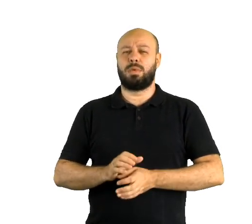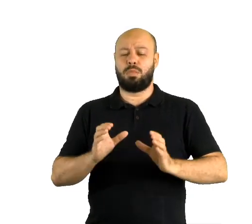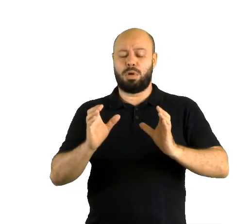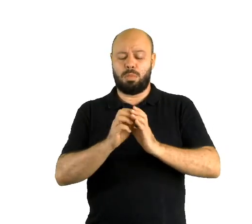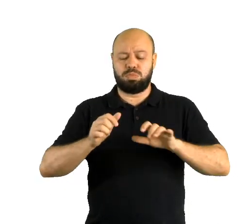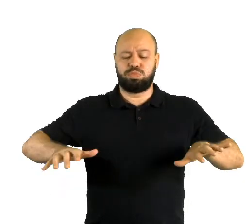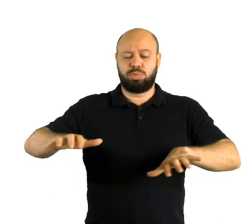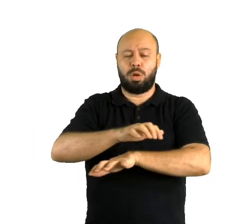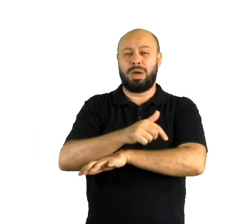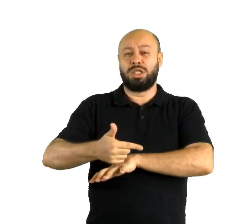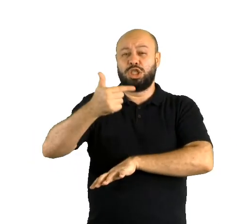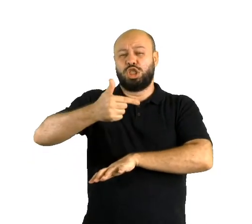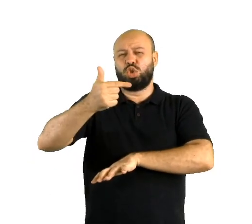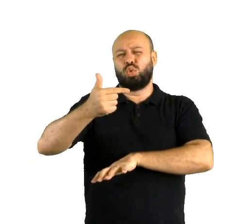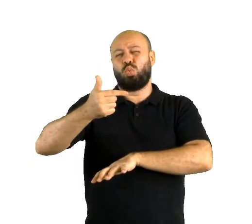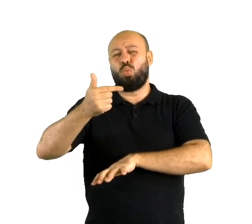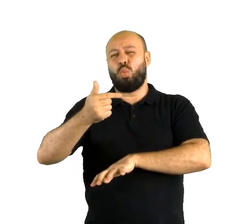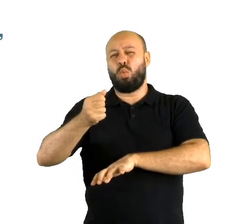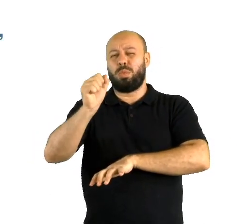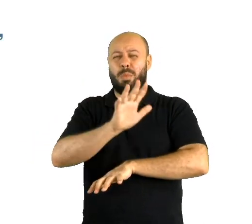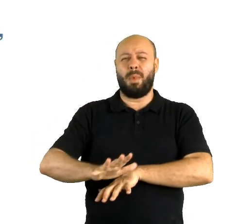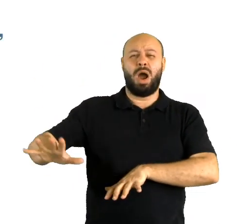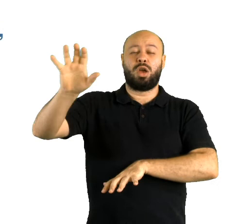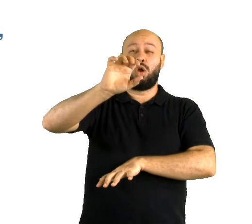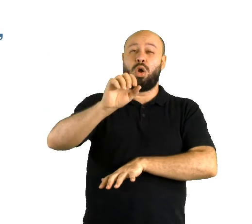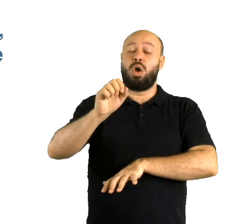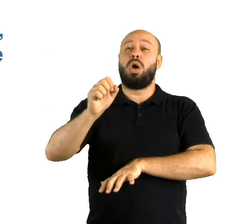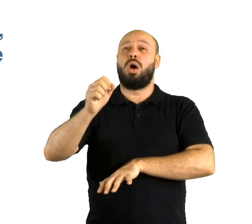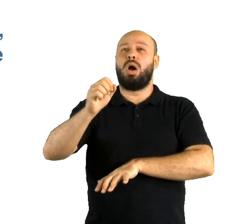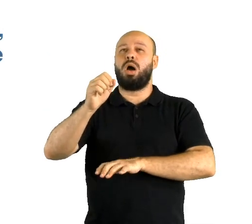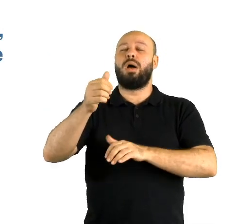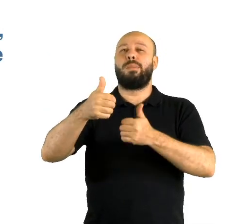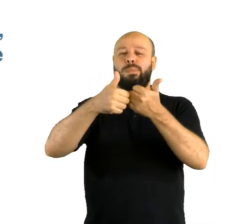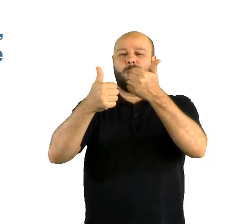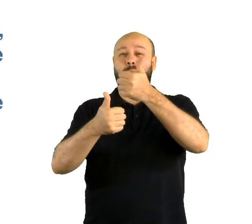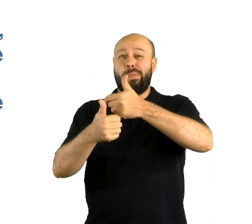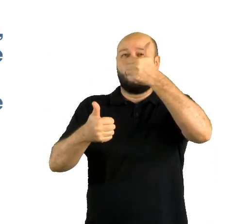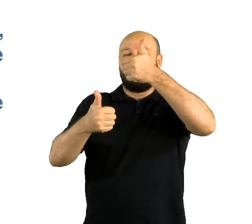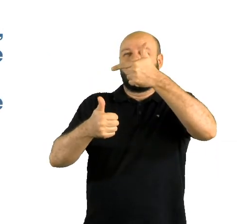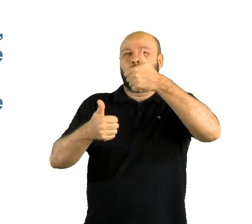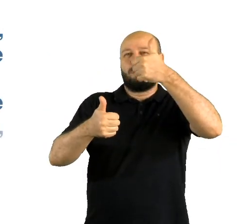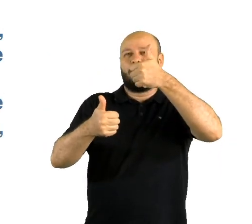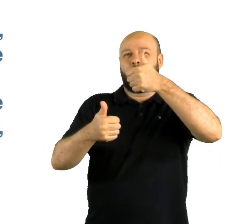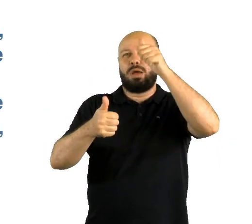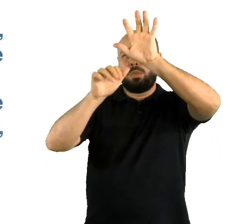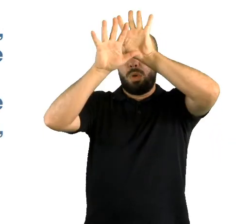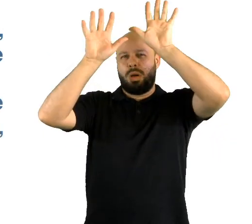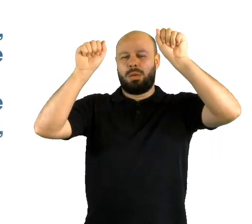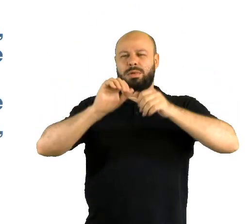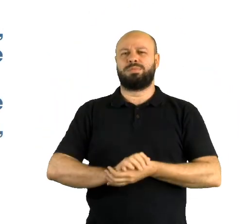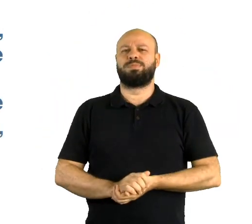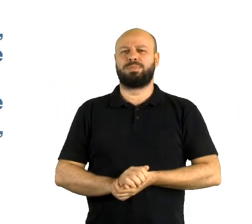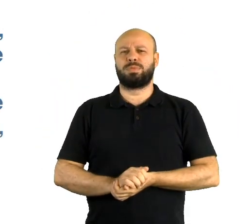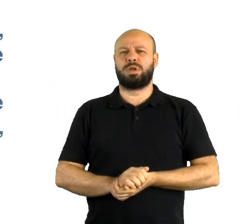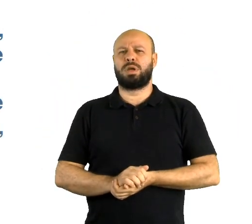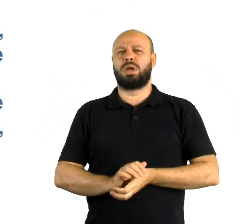bioma brasileiro depois da floresta amazônica. Segundo, concentra-se um